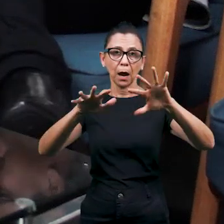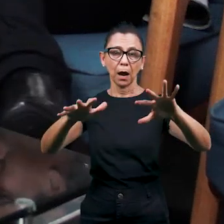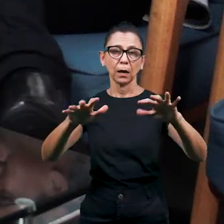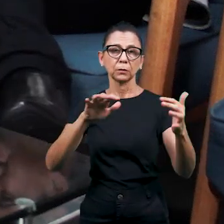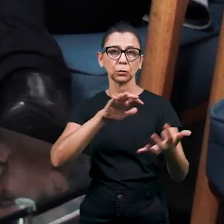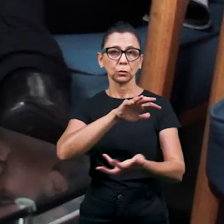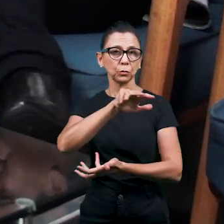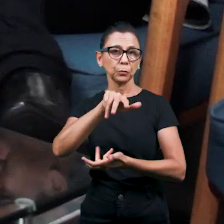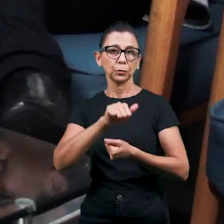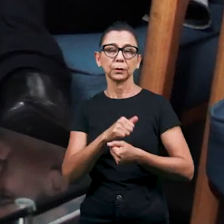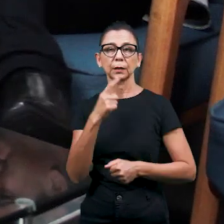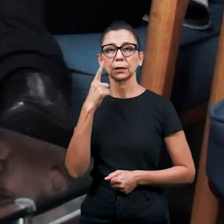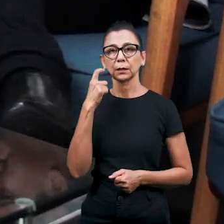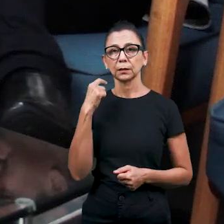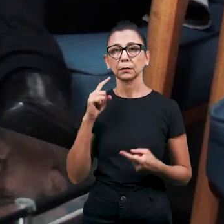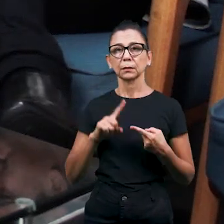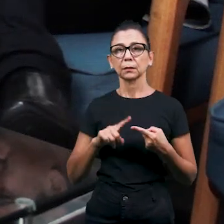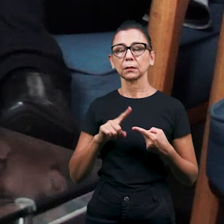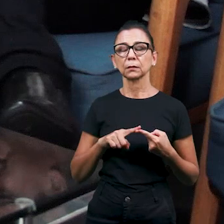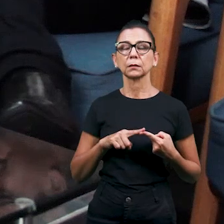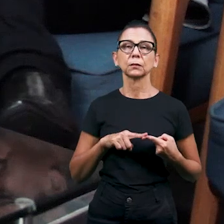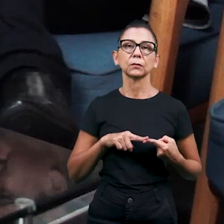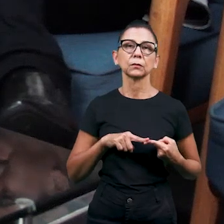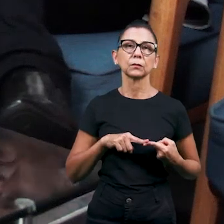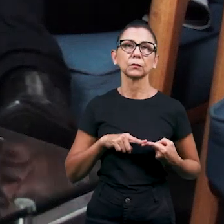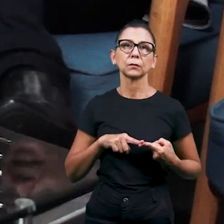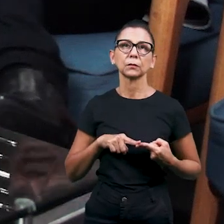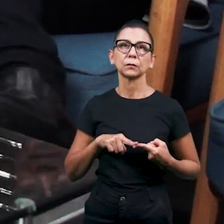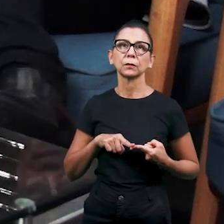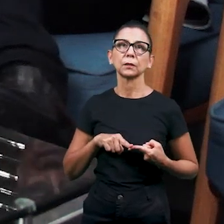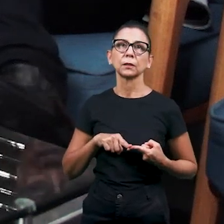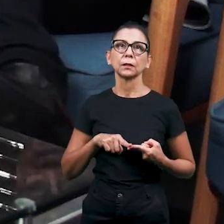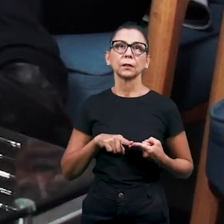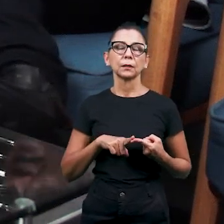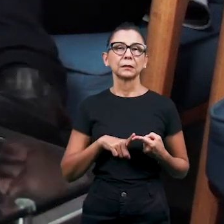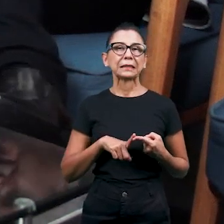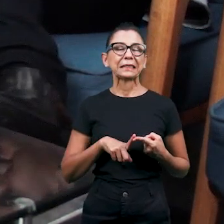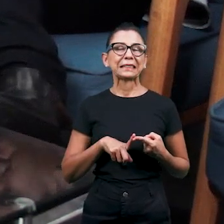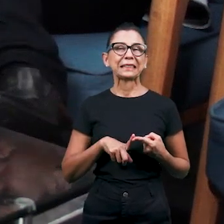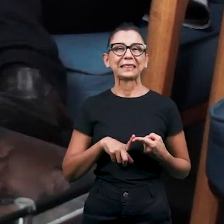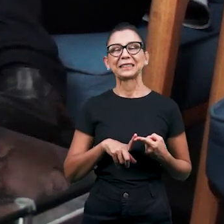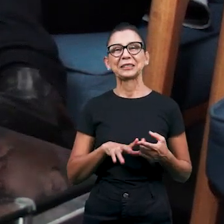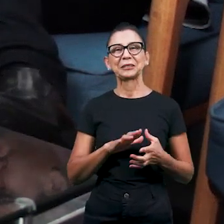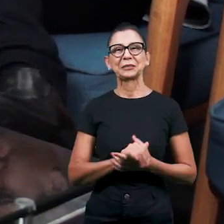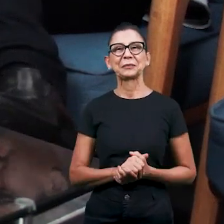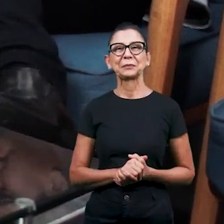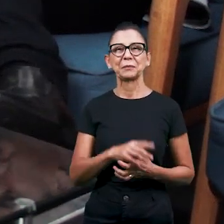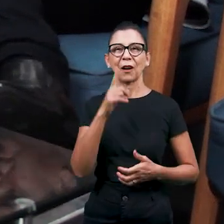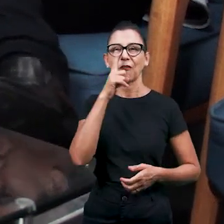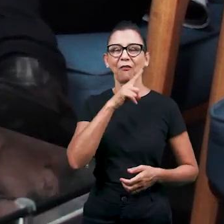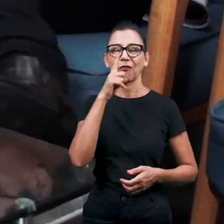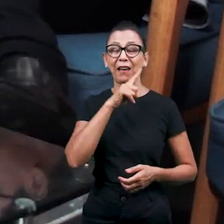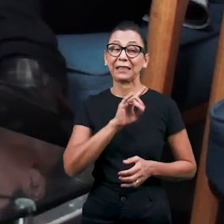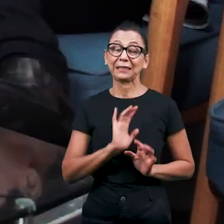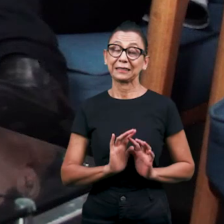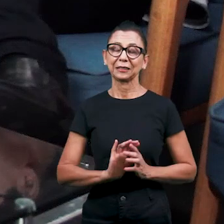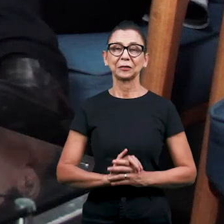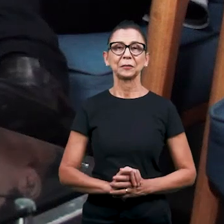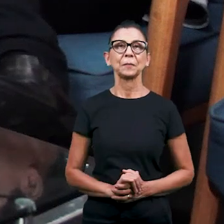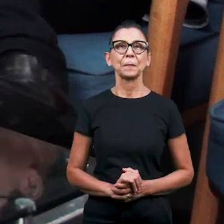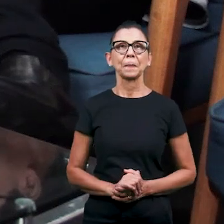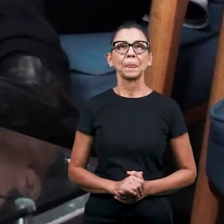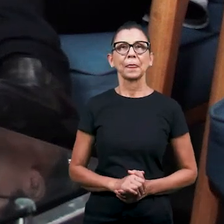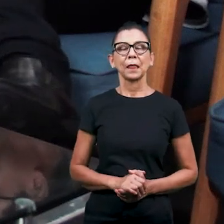coisa! Chamado Examinar as Escrituras. Que maravilha! Muito parecido, pastor Josias, com o do pastor José. Você já ganhou um seguidor,